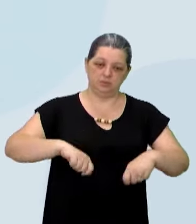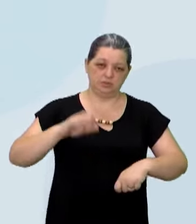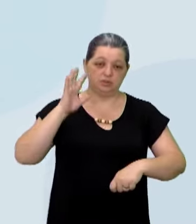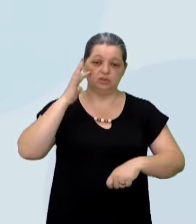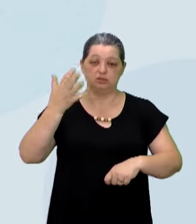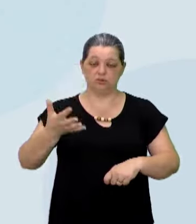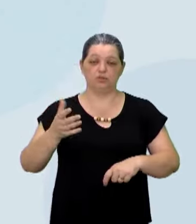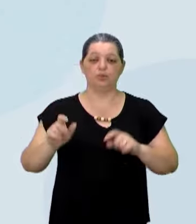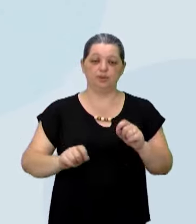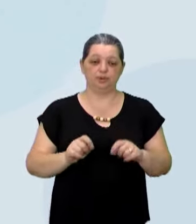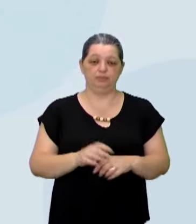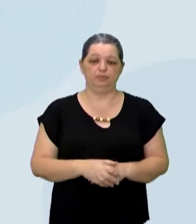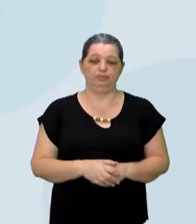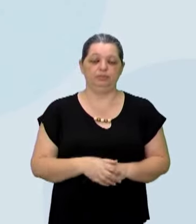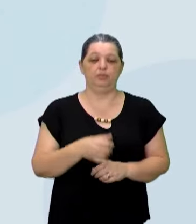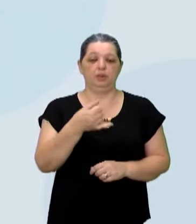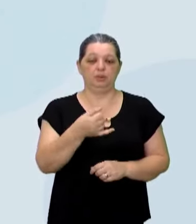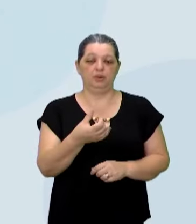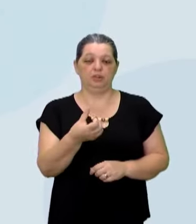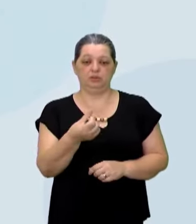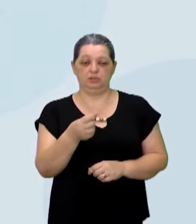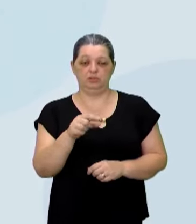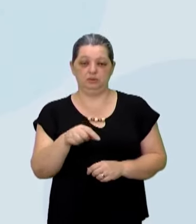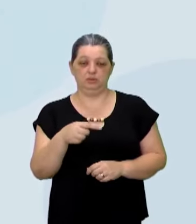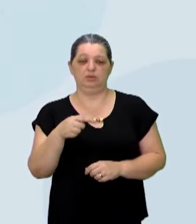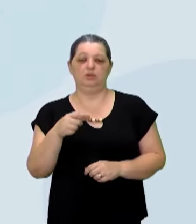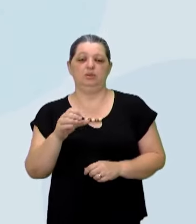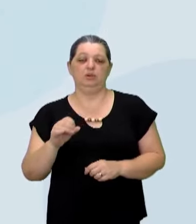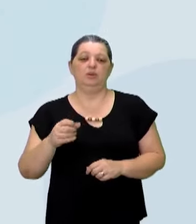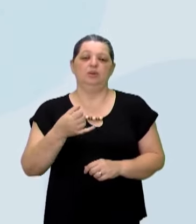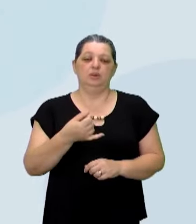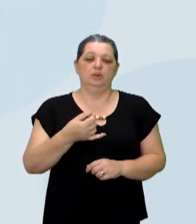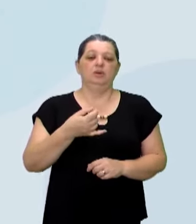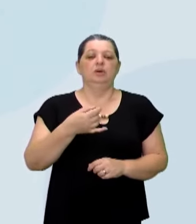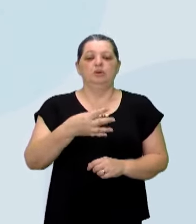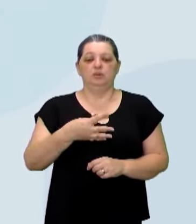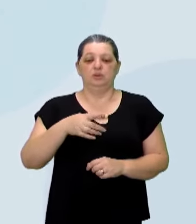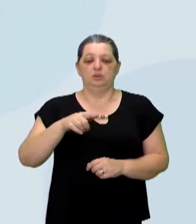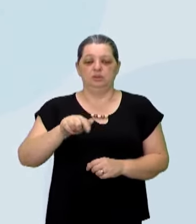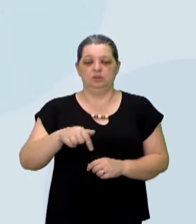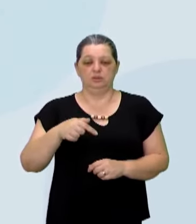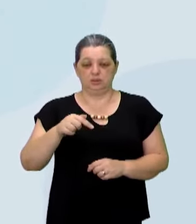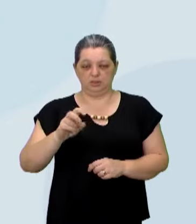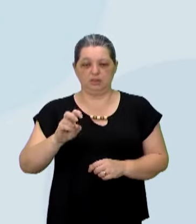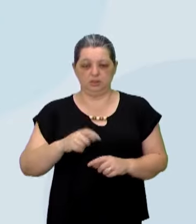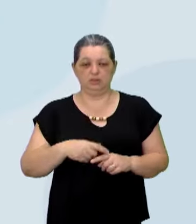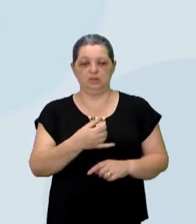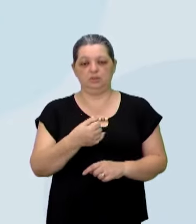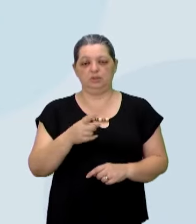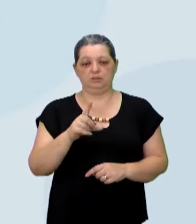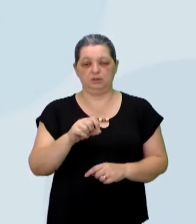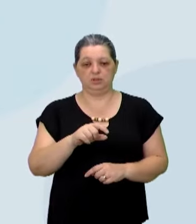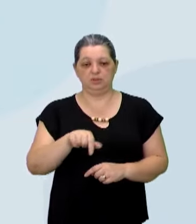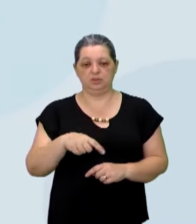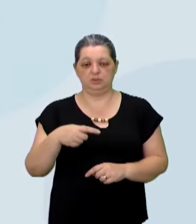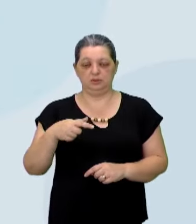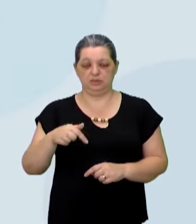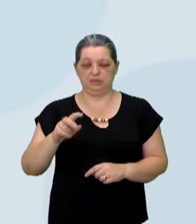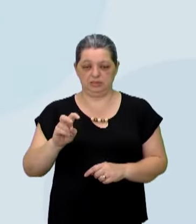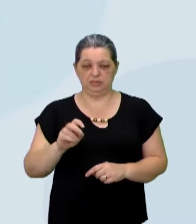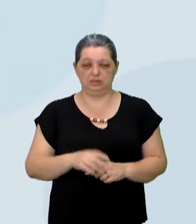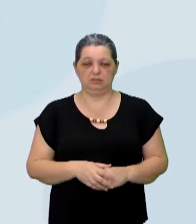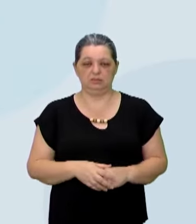resolução. Então, tá aí, ó. Então, menos 6 com menos 4,75, que foi o que eu fiz, né? Vai dar menos 10,75.